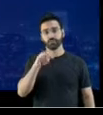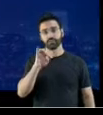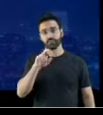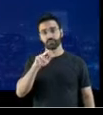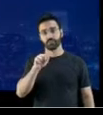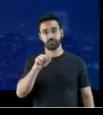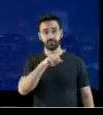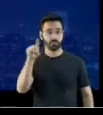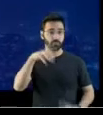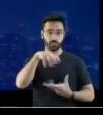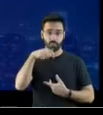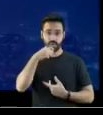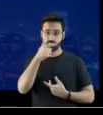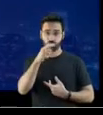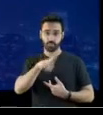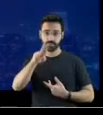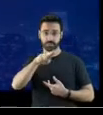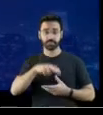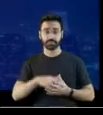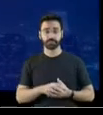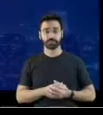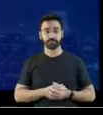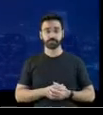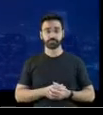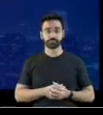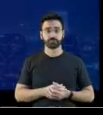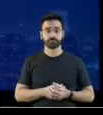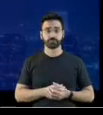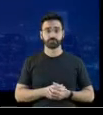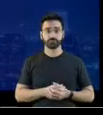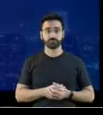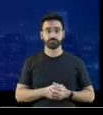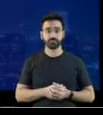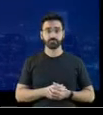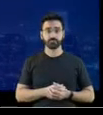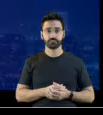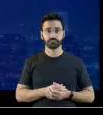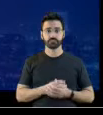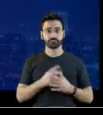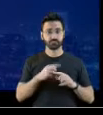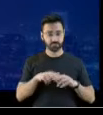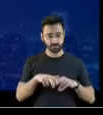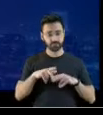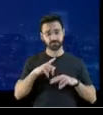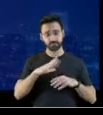nível mundial, e como tal, sujeita a algumas incertezas